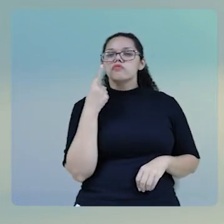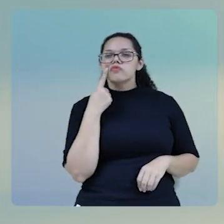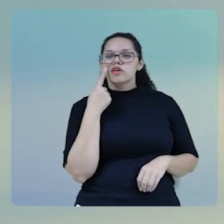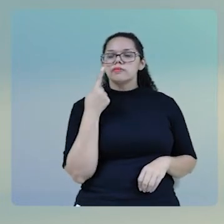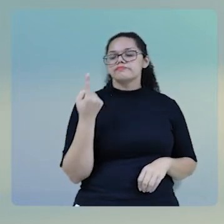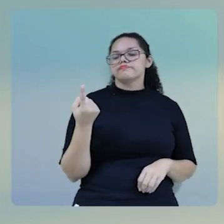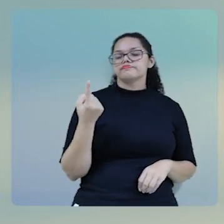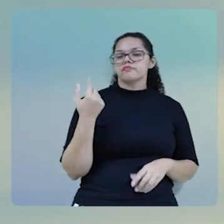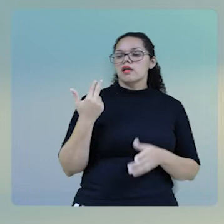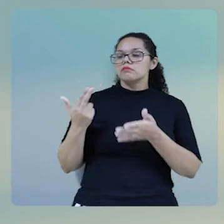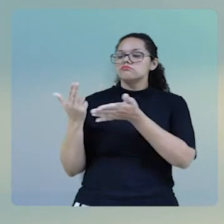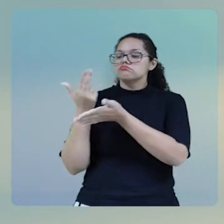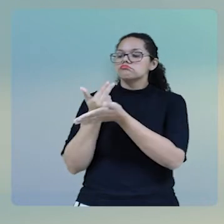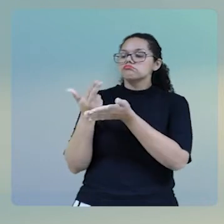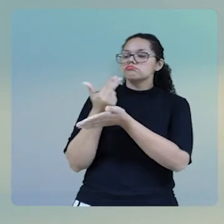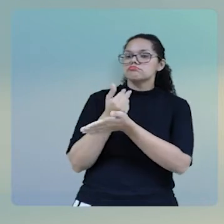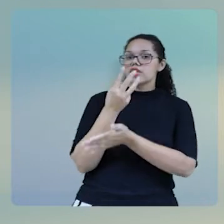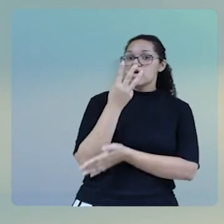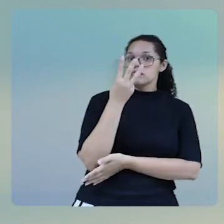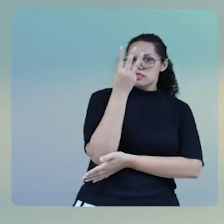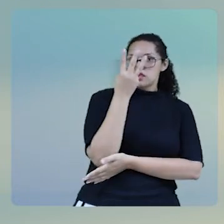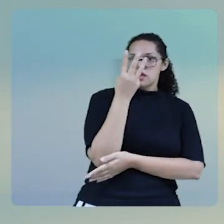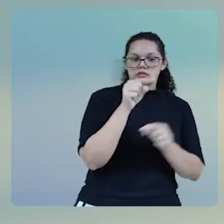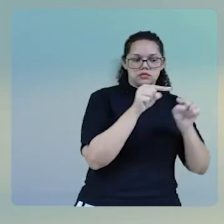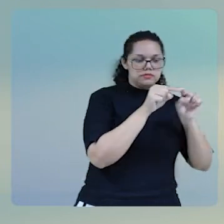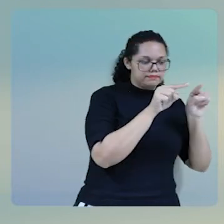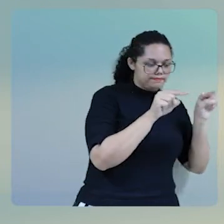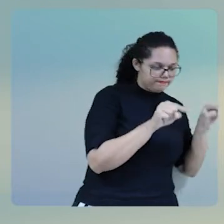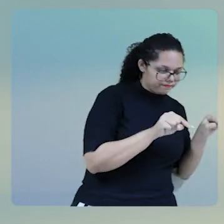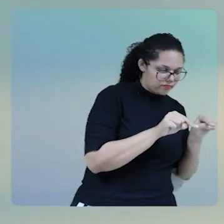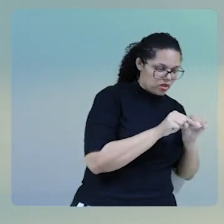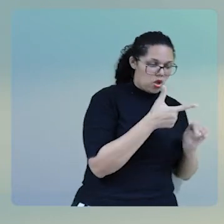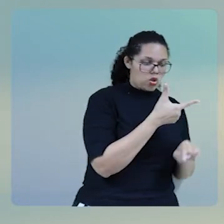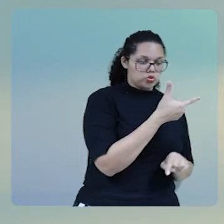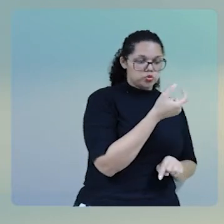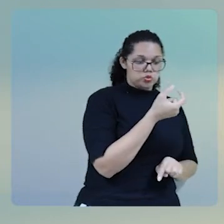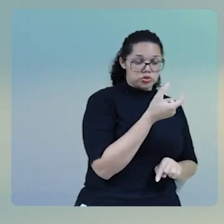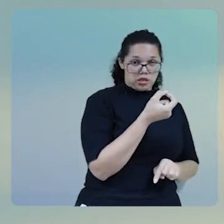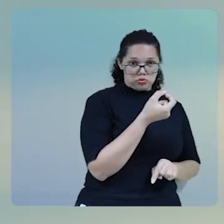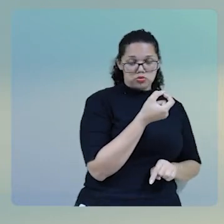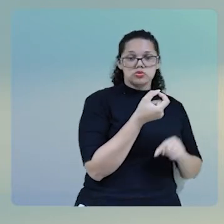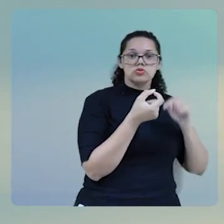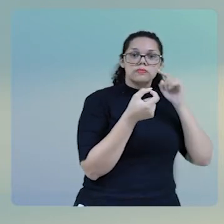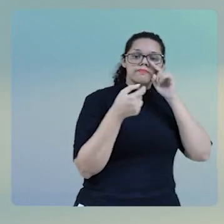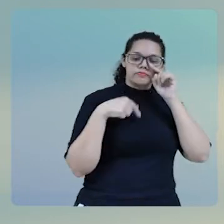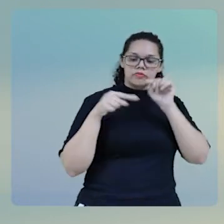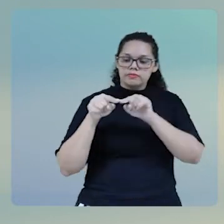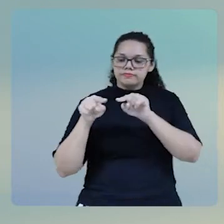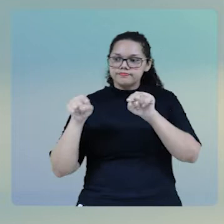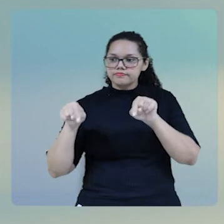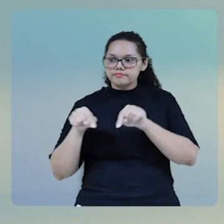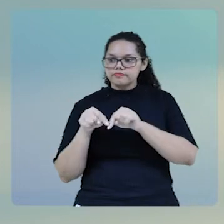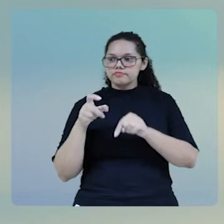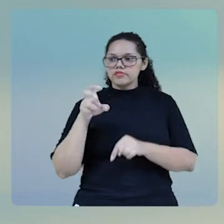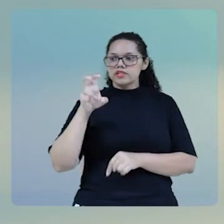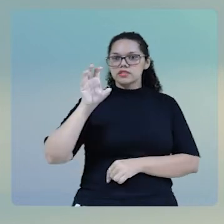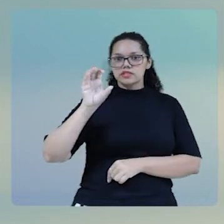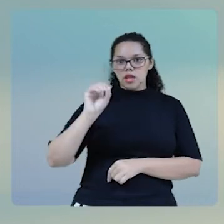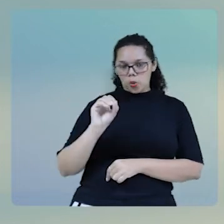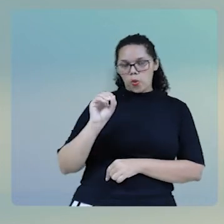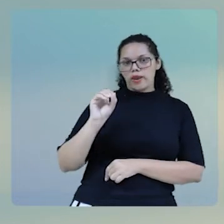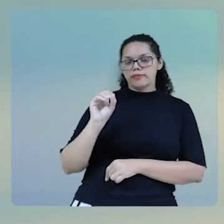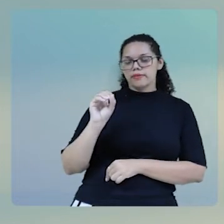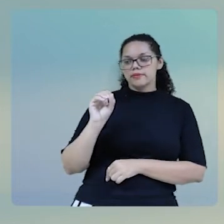Vamos colocar agora 3 resistores. Um de 200, um de 200, um de 50, tá? Que são 2 lâmpadas e